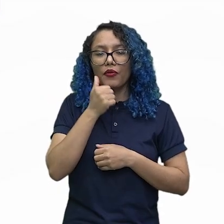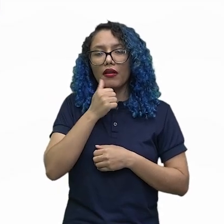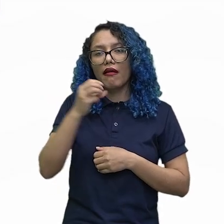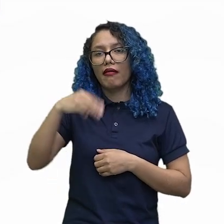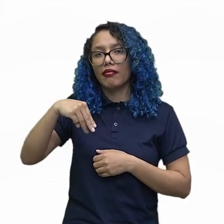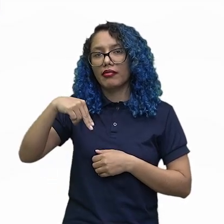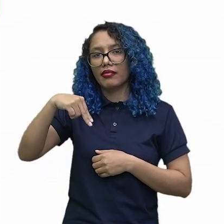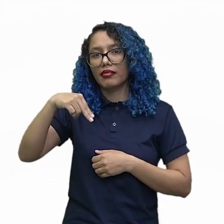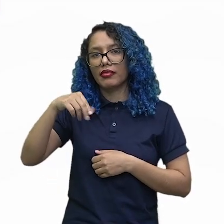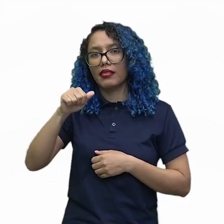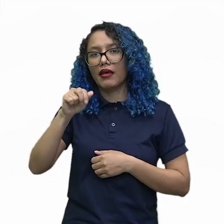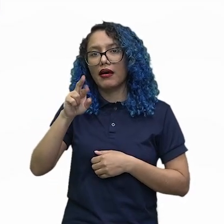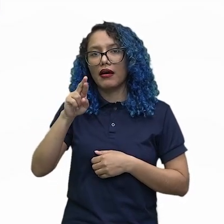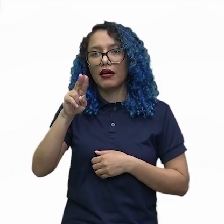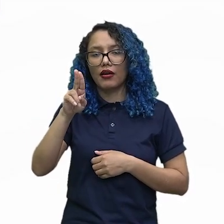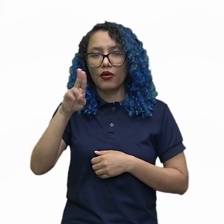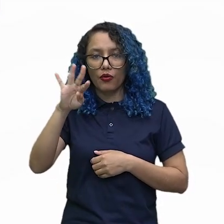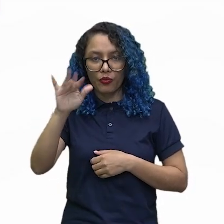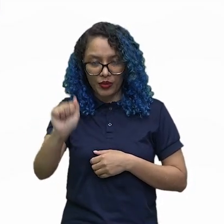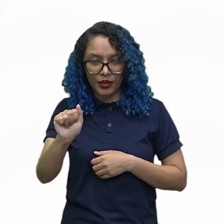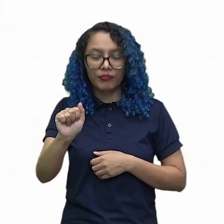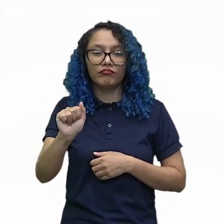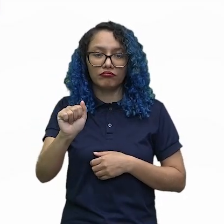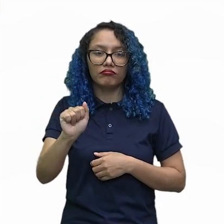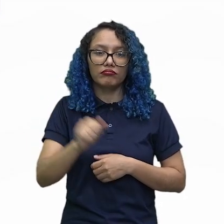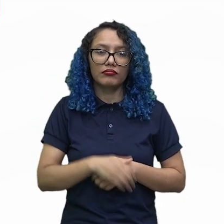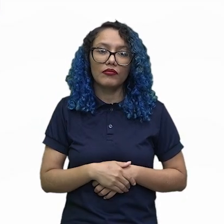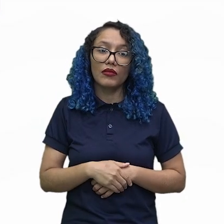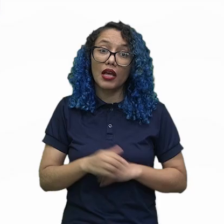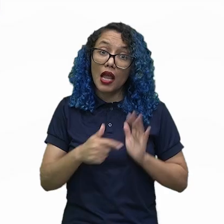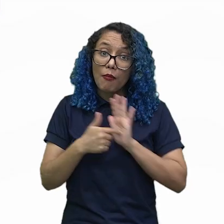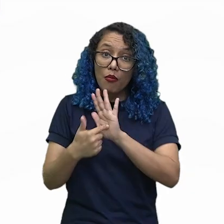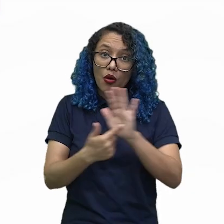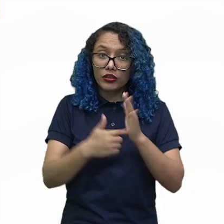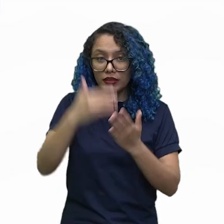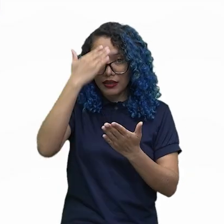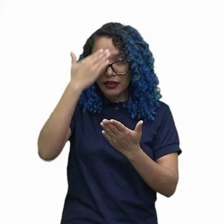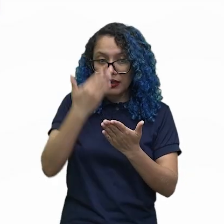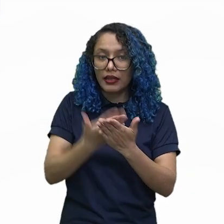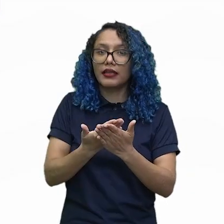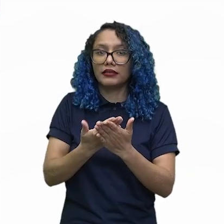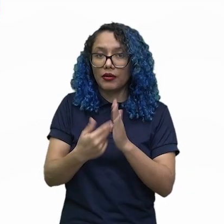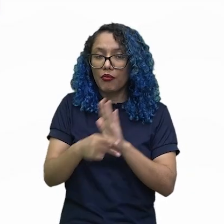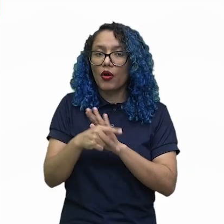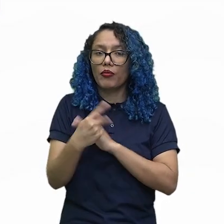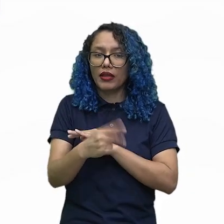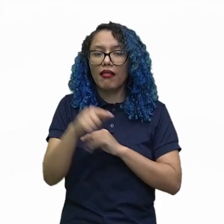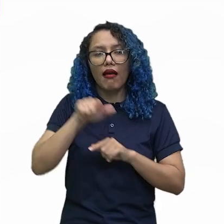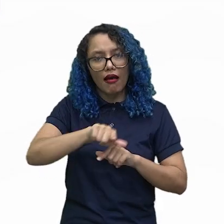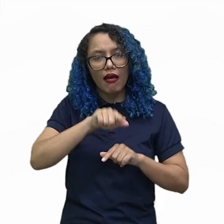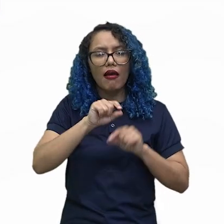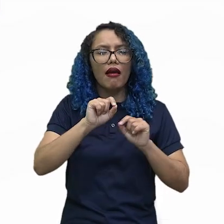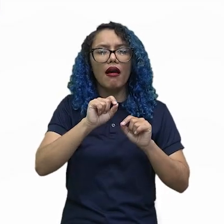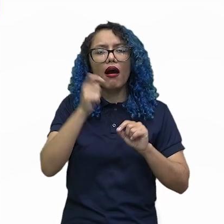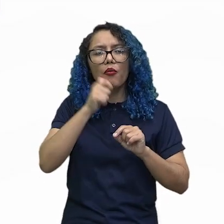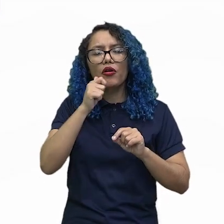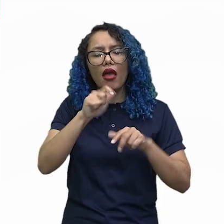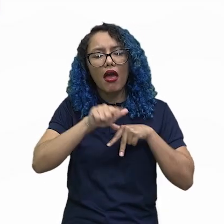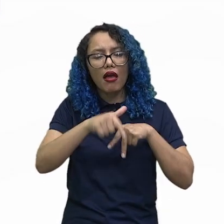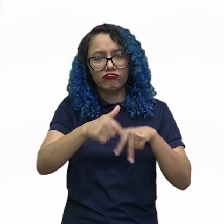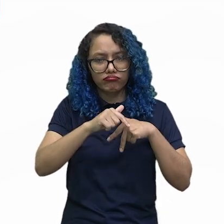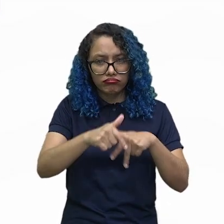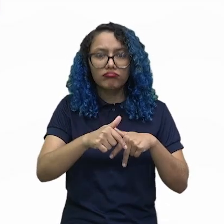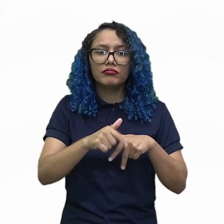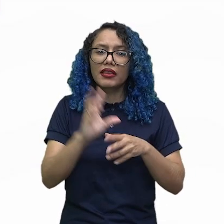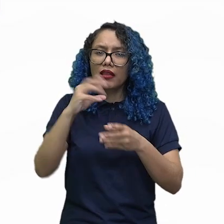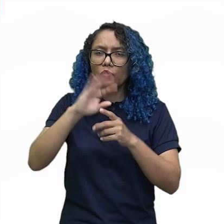Narúbia, que traz para a gente essa questão das suas raízes. Então, a Narúbia, ela é uma ativista e ela traz na